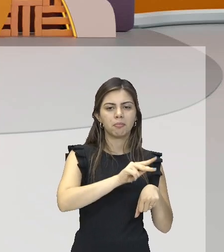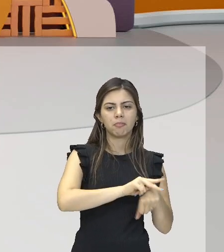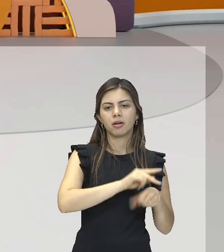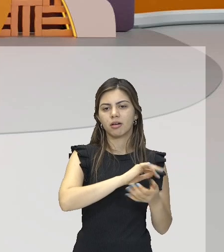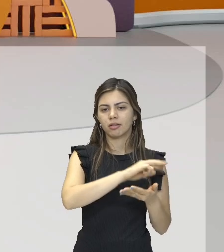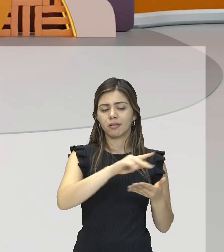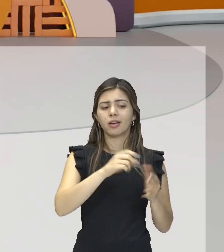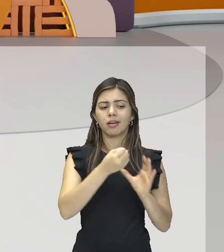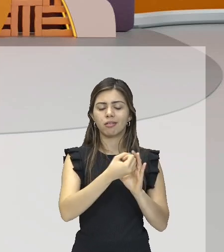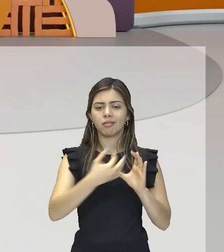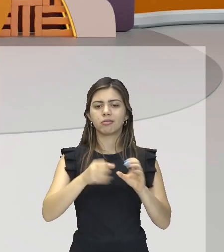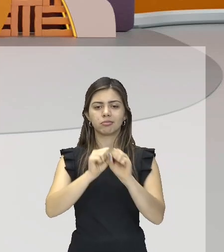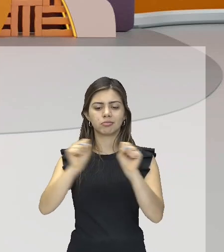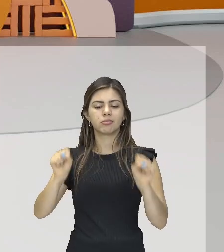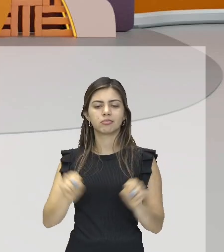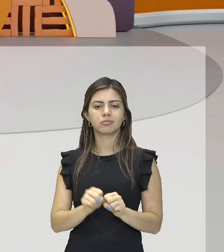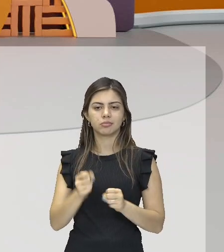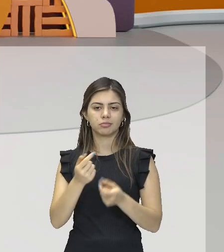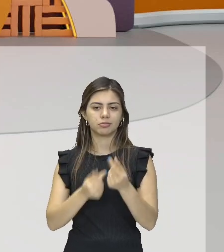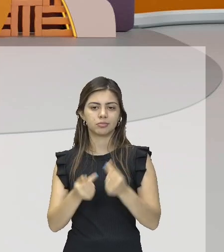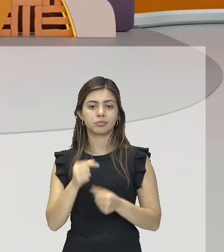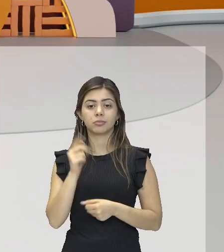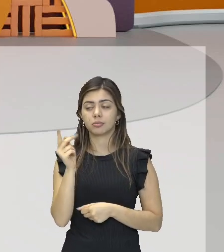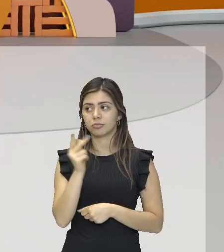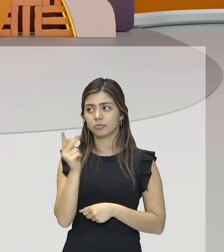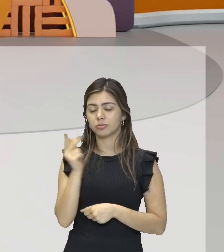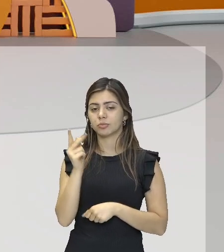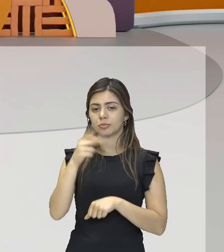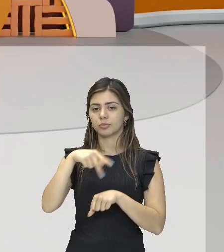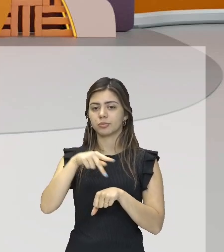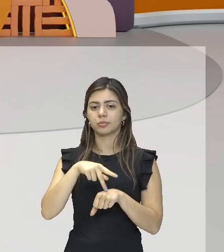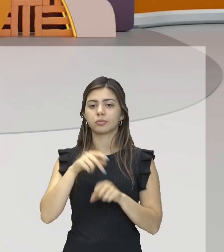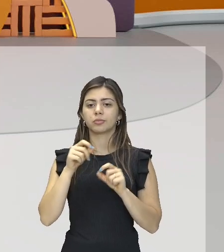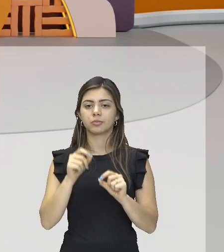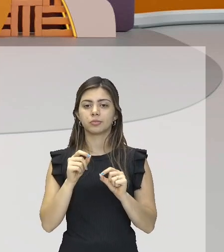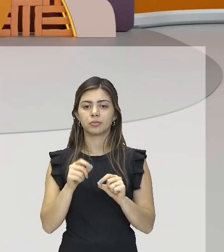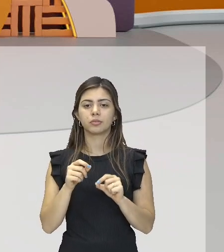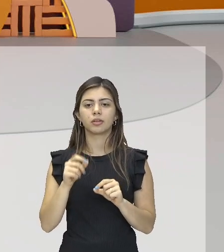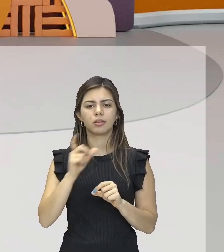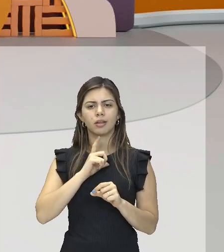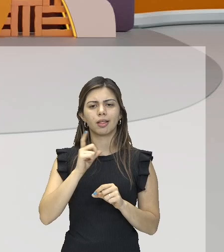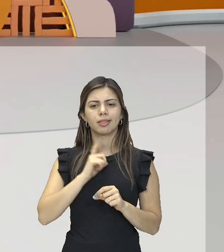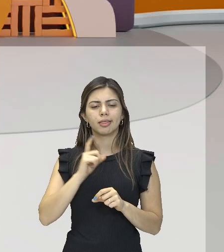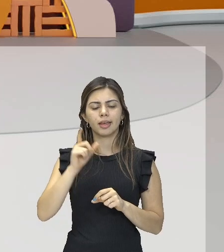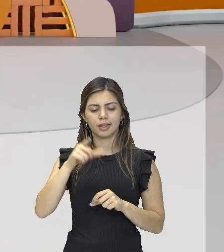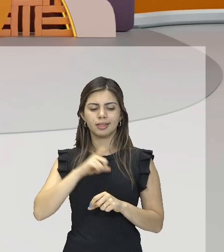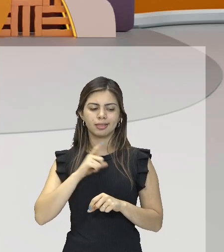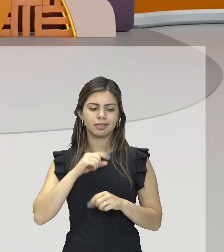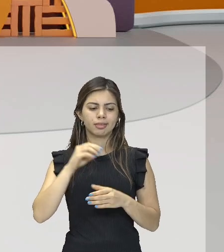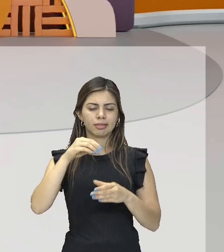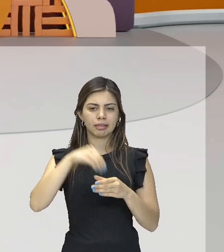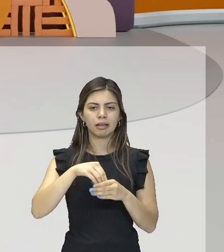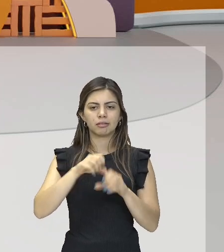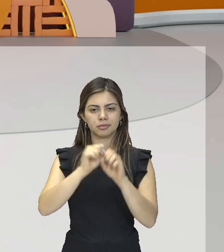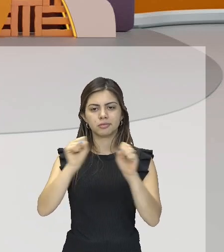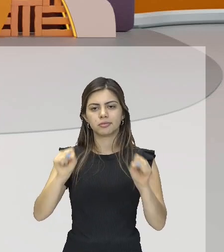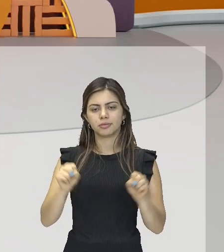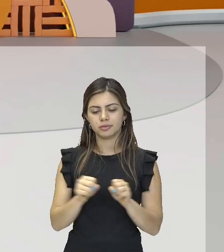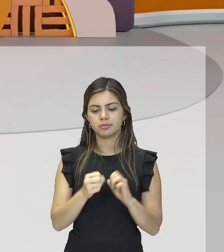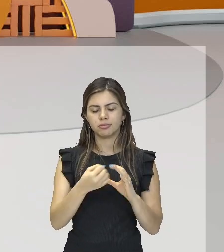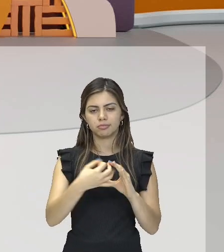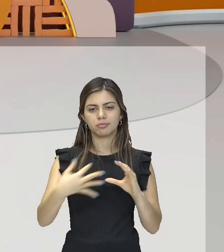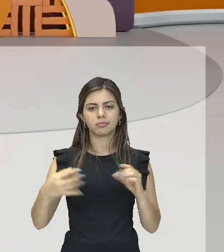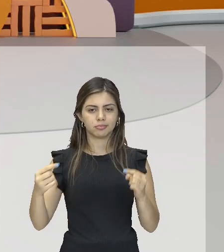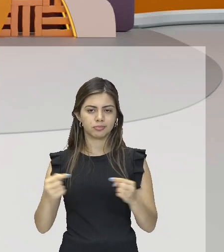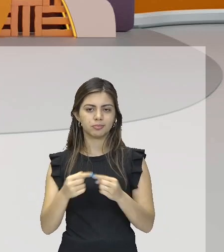mercantilistas que esses dois países, né, essas duas nações, elas estarão ali imersas, né, mergulhadas nessas